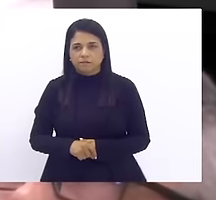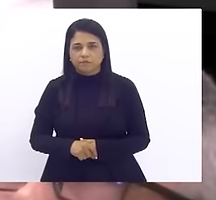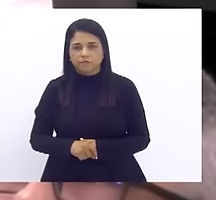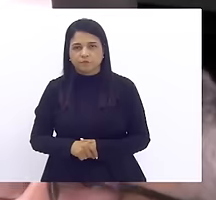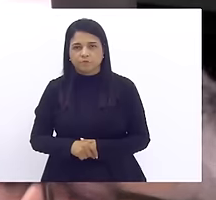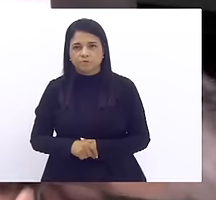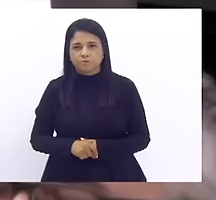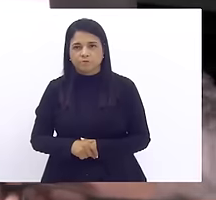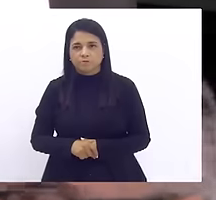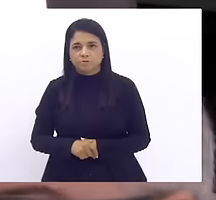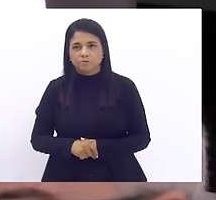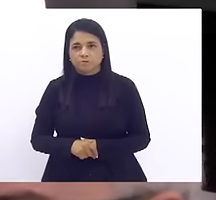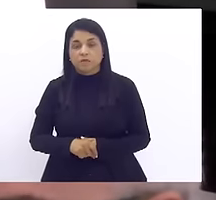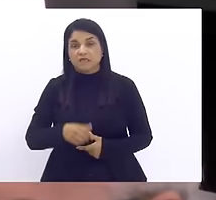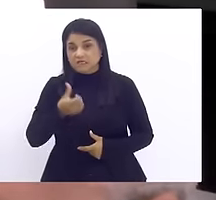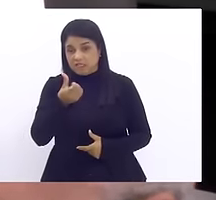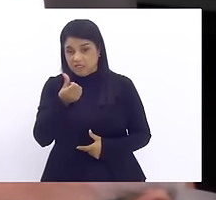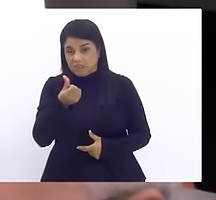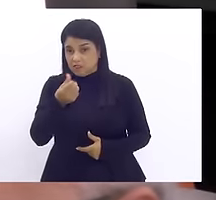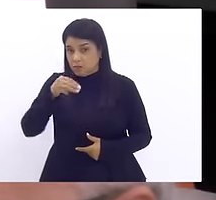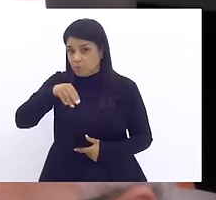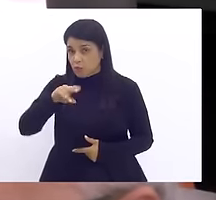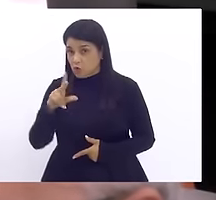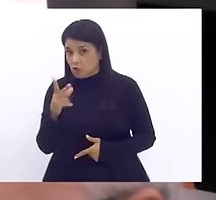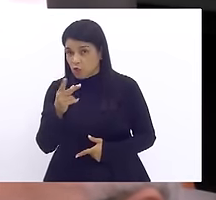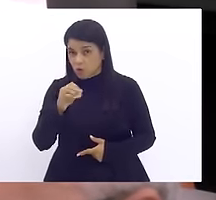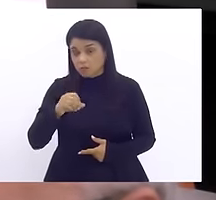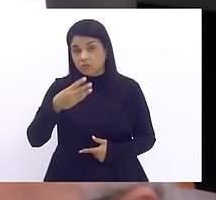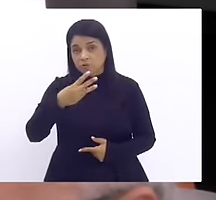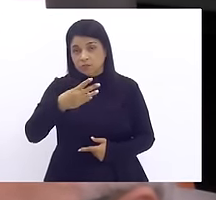6 3 6 milhões 344.339,62